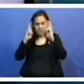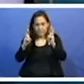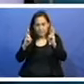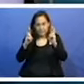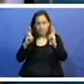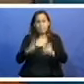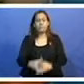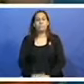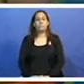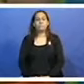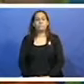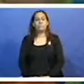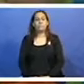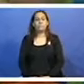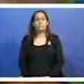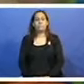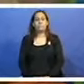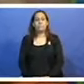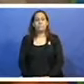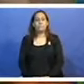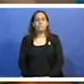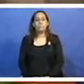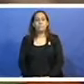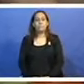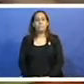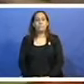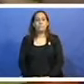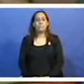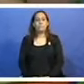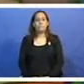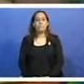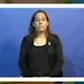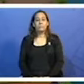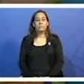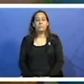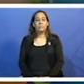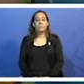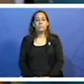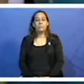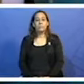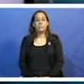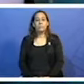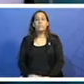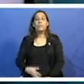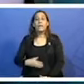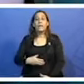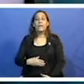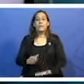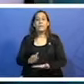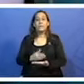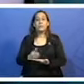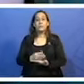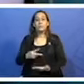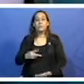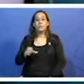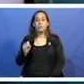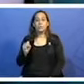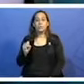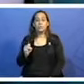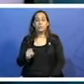normal. Vamos seguir com a nossa leitura, quase terminando, última estrofe, página